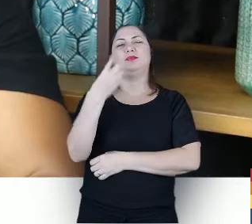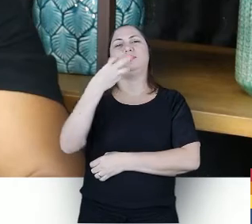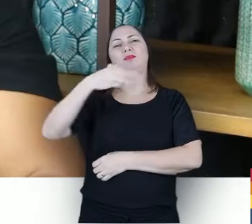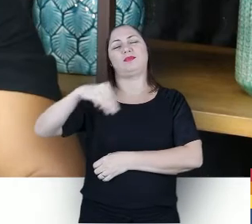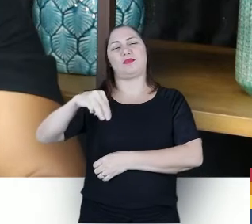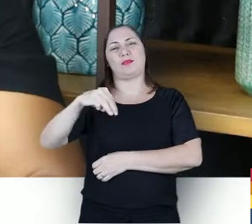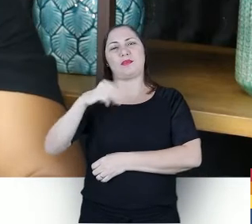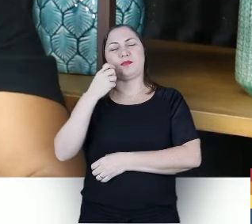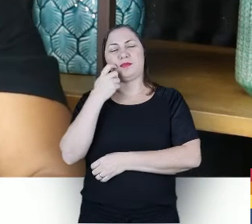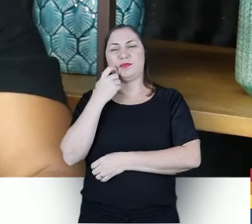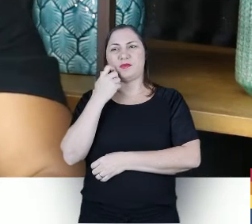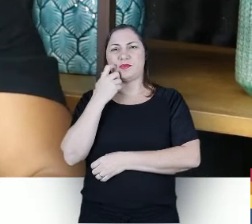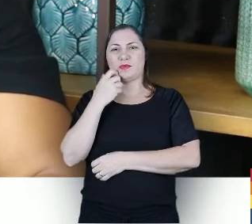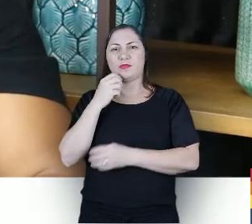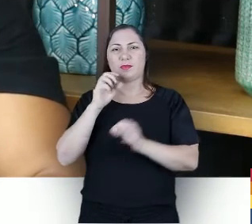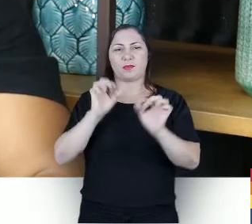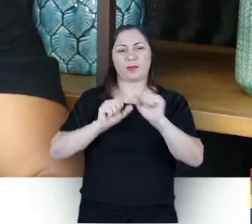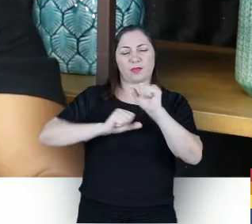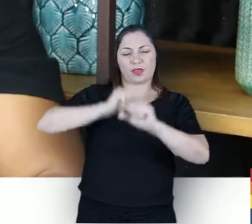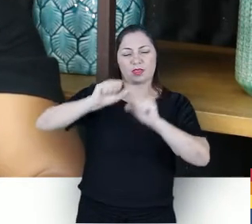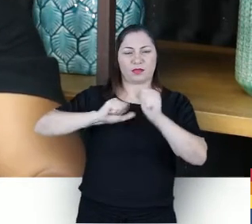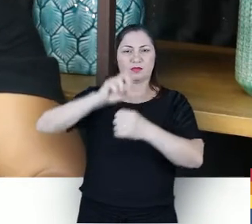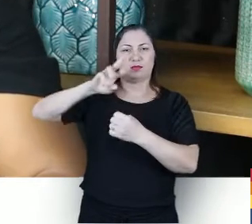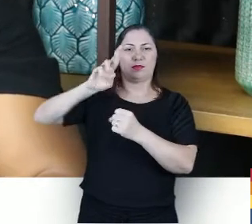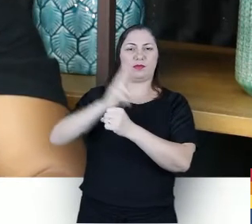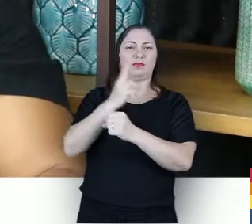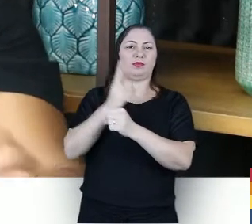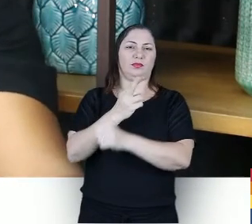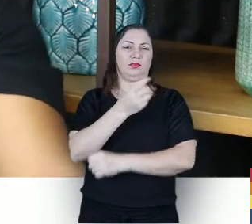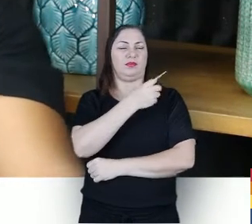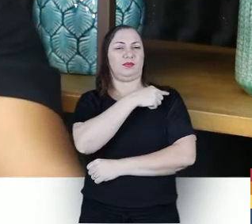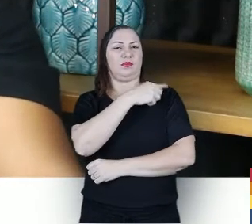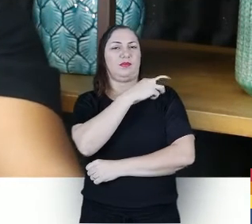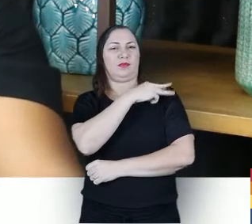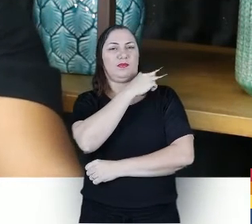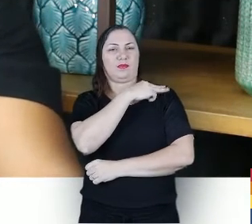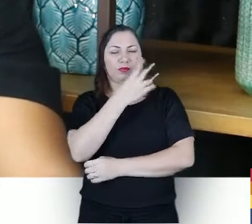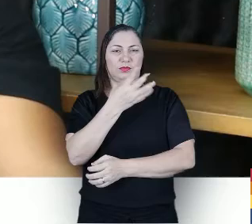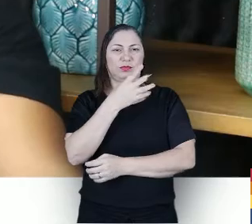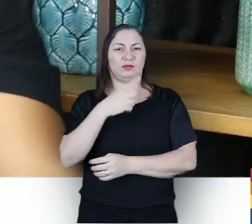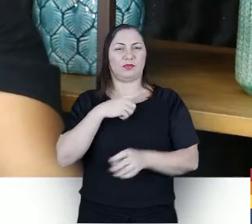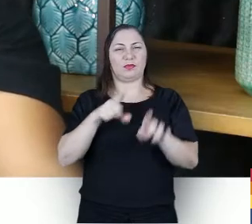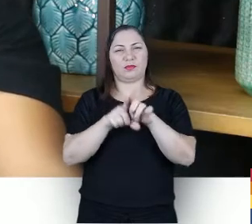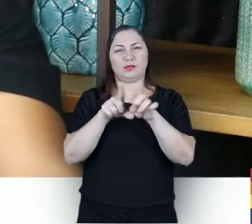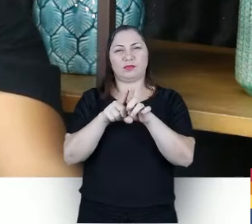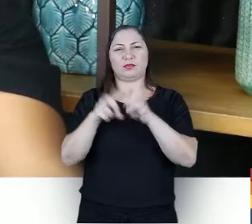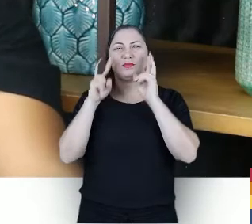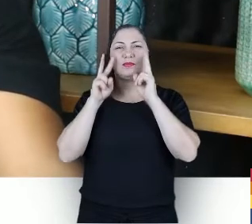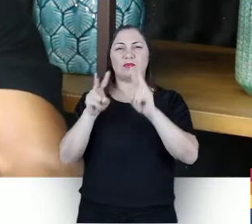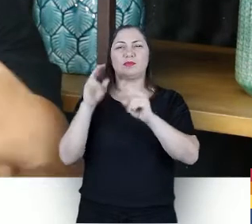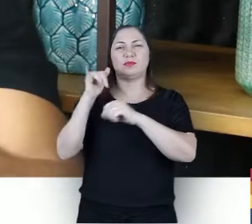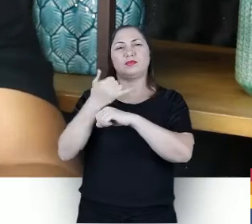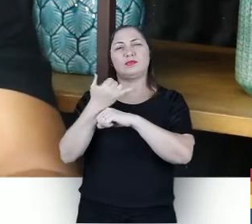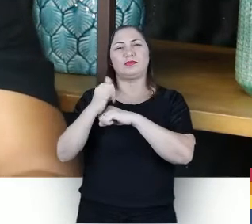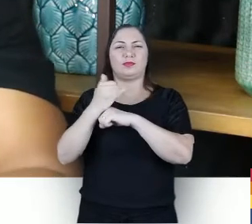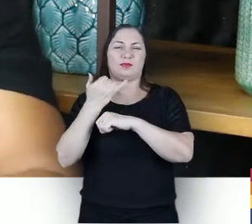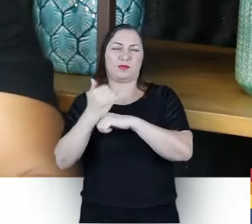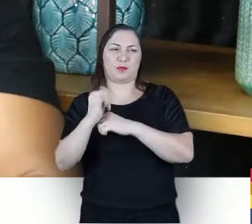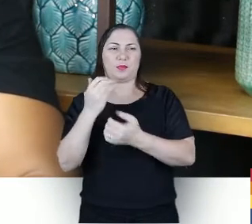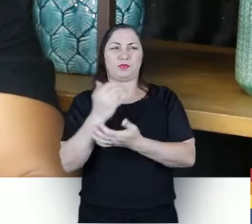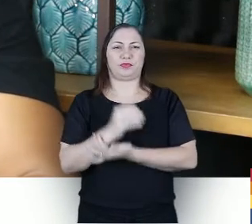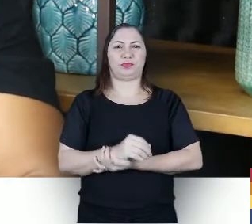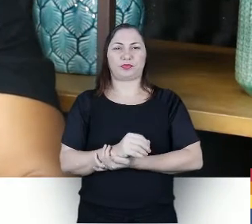por poder participar, né, desse momento tão importante na educação maranhense. Né. Esse momento de